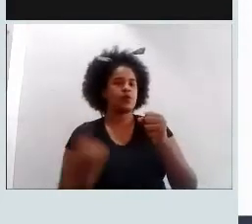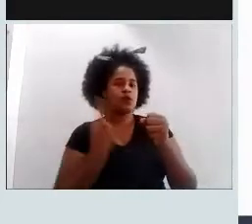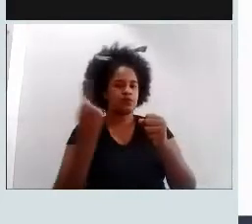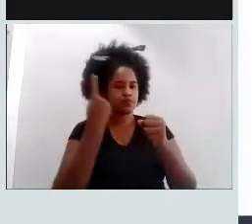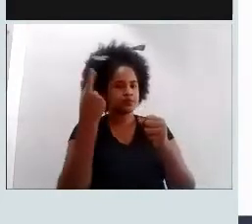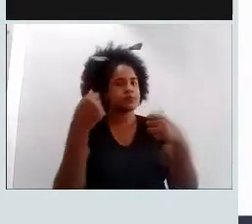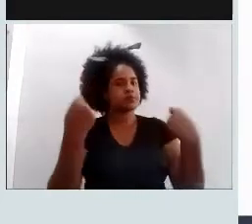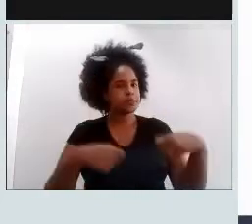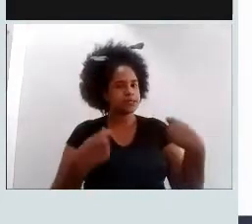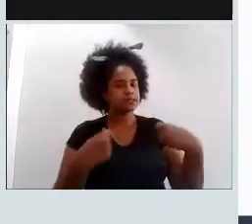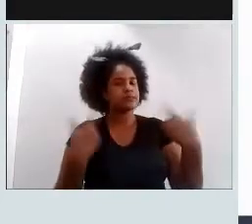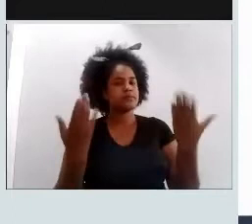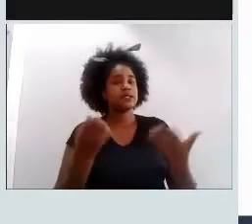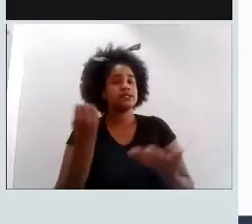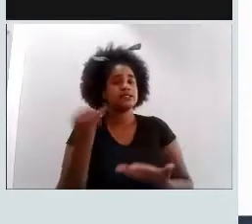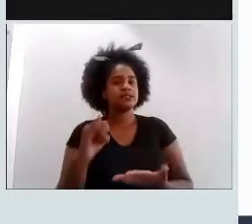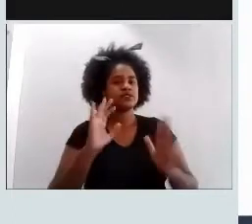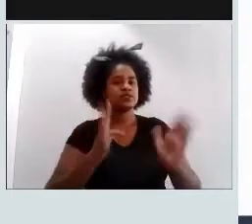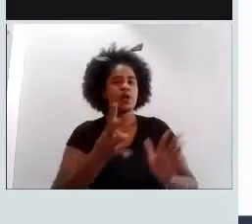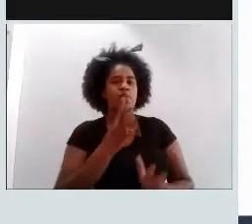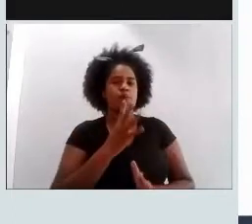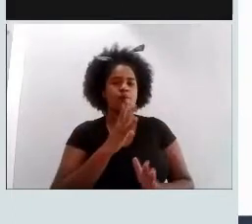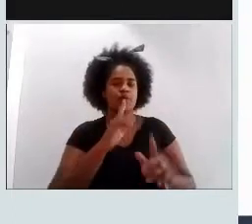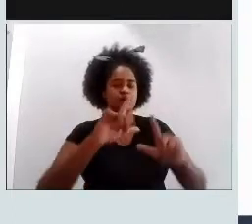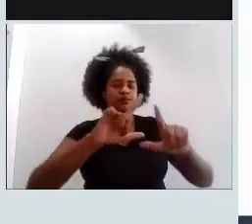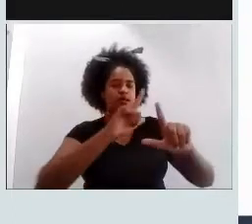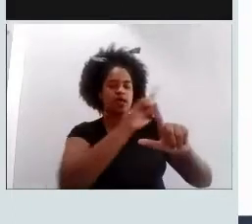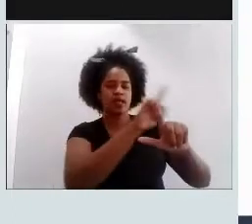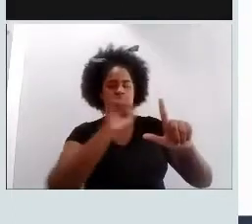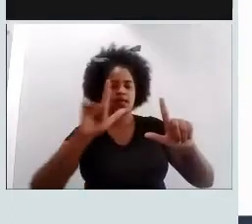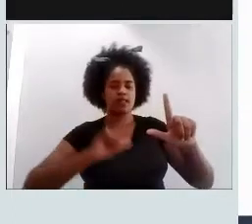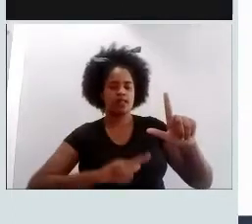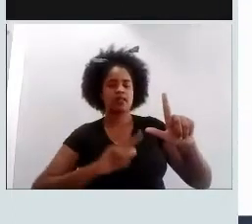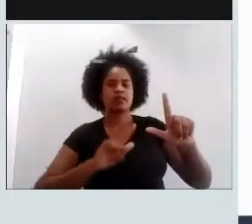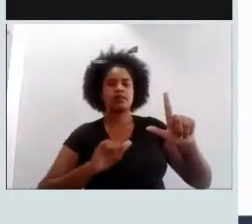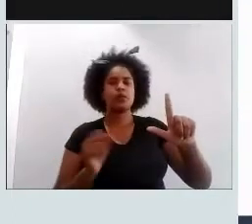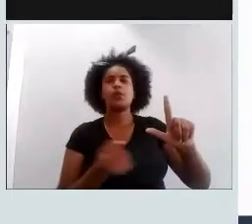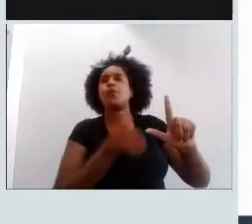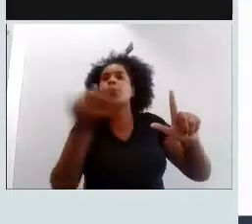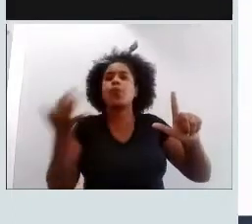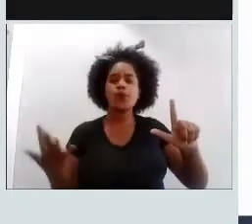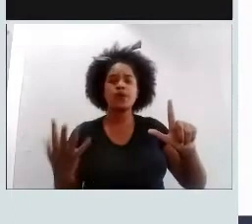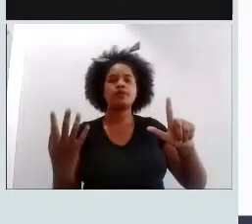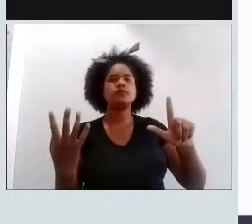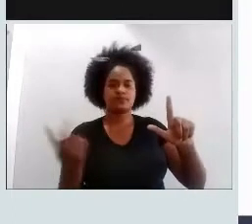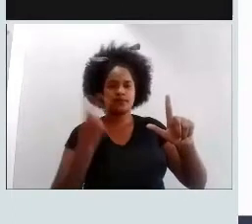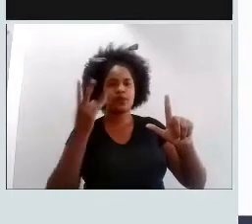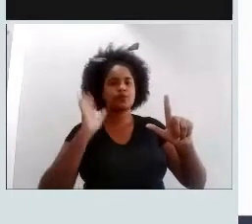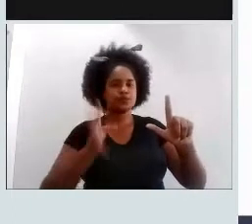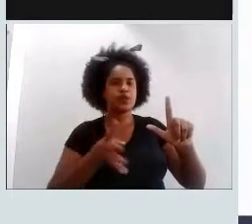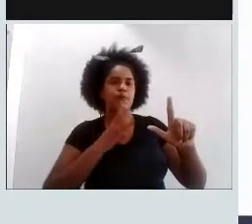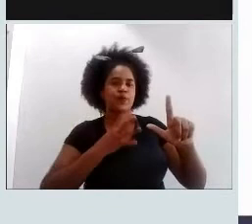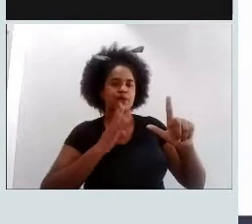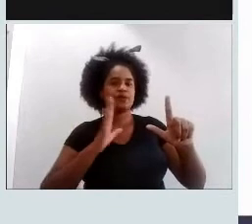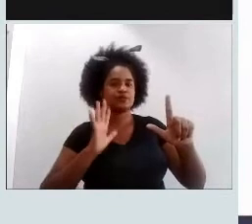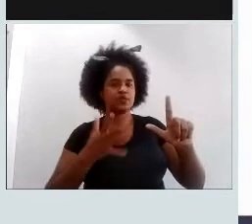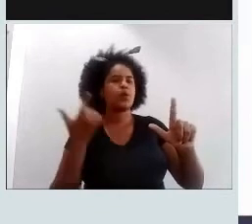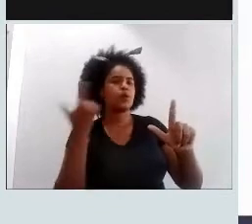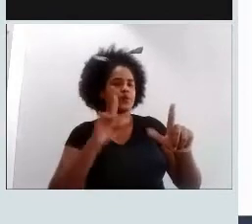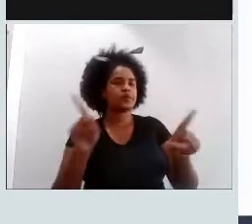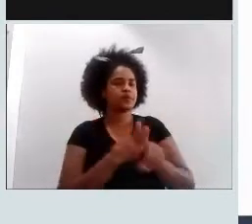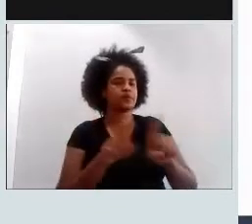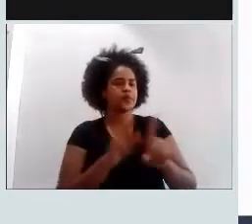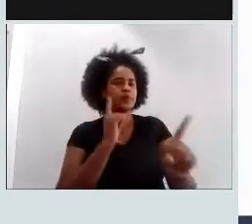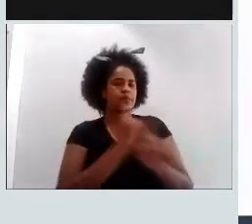quando nós conhecemos todos os valores de cada lado,